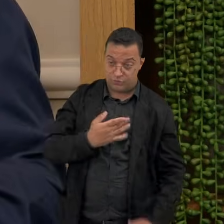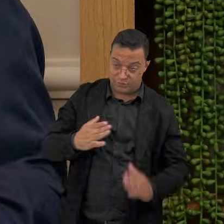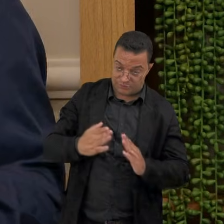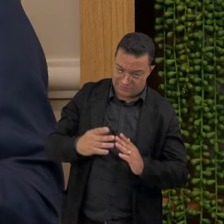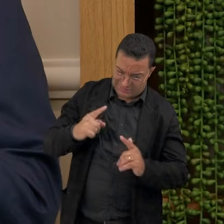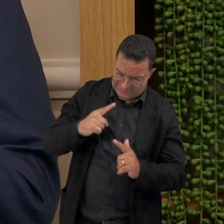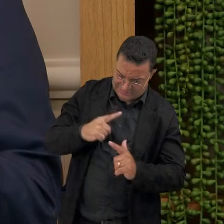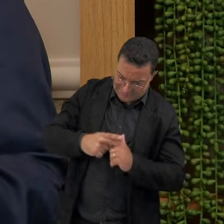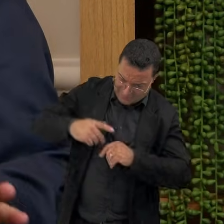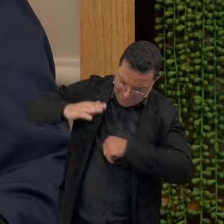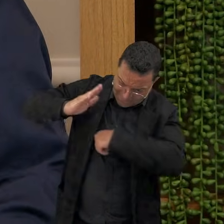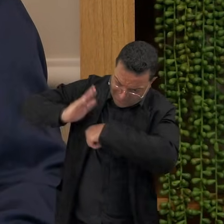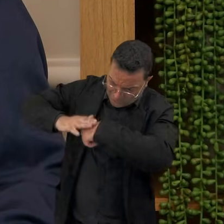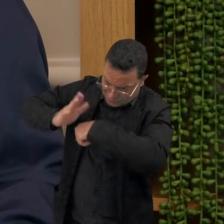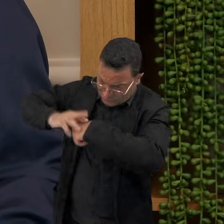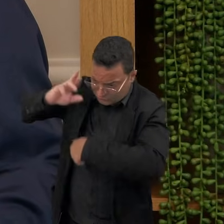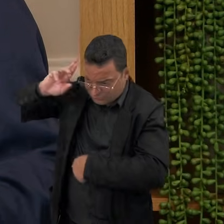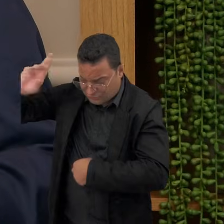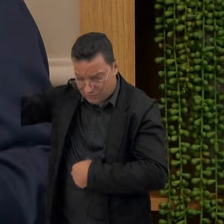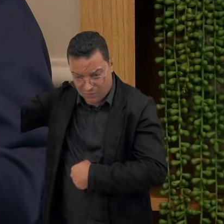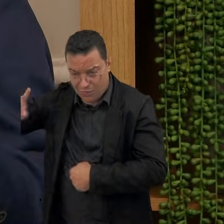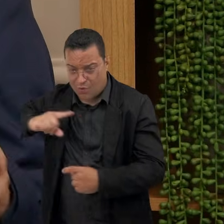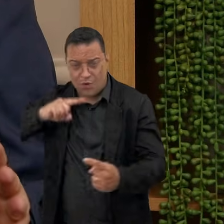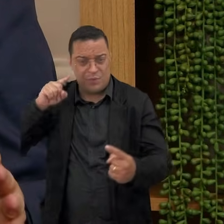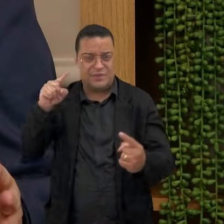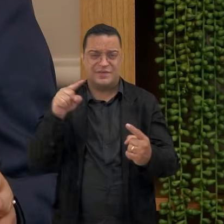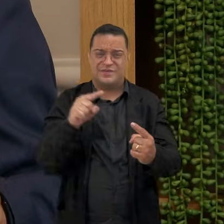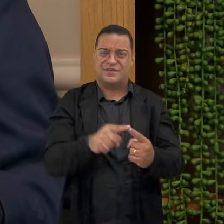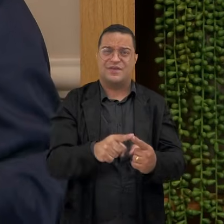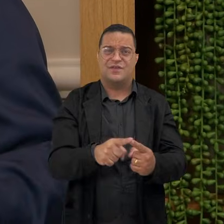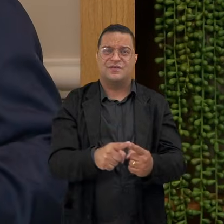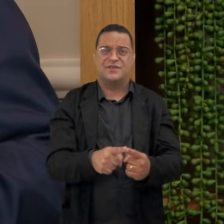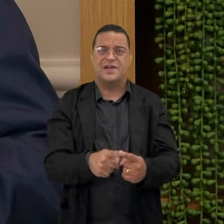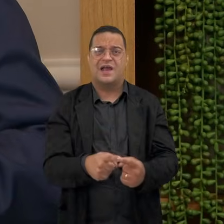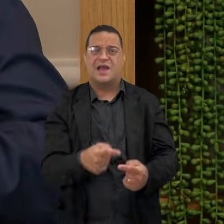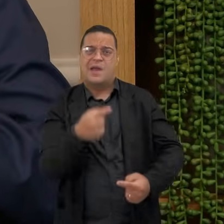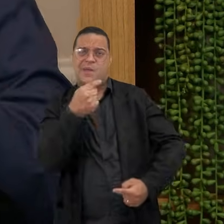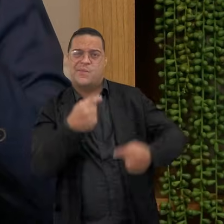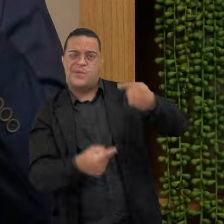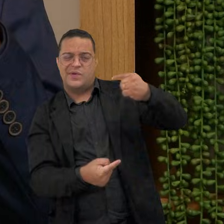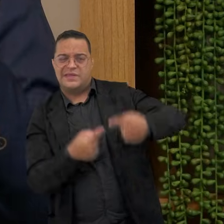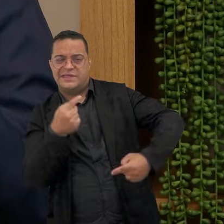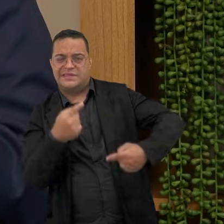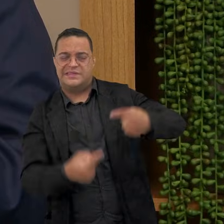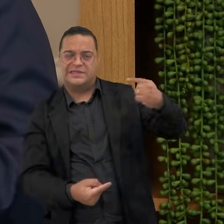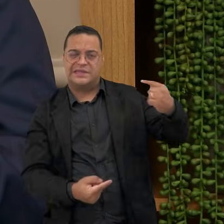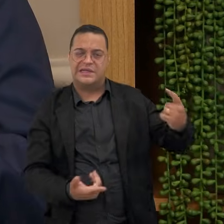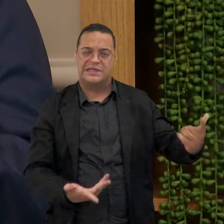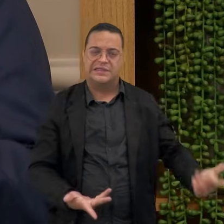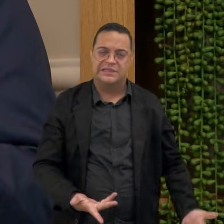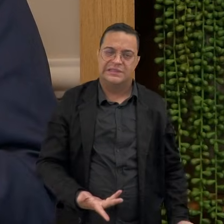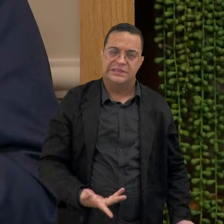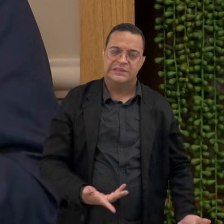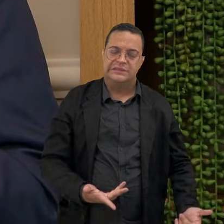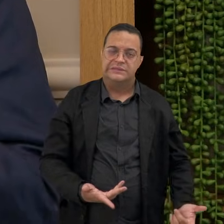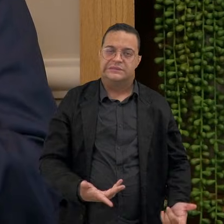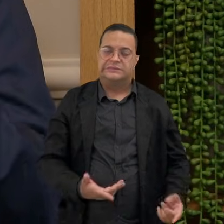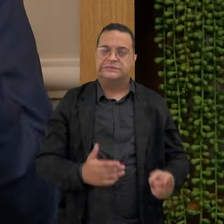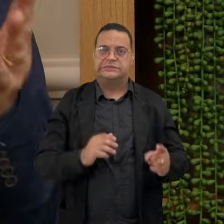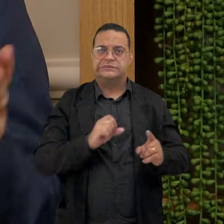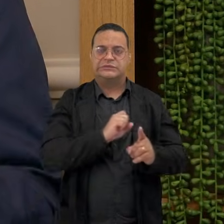aqui nenhuma intenção de preferência, de partidos políticos ou